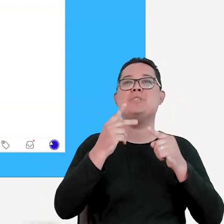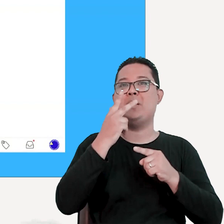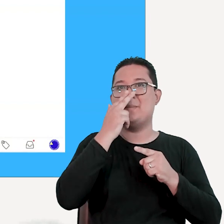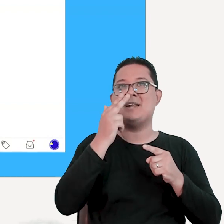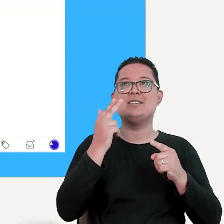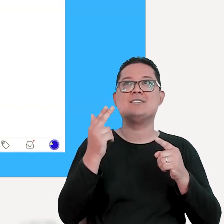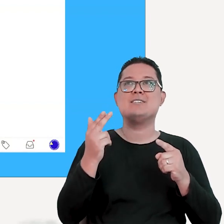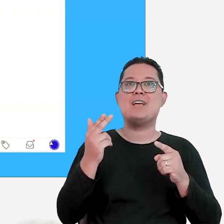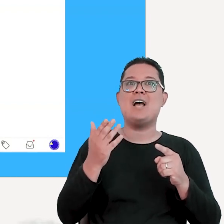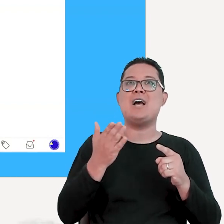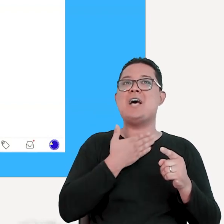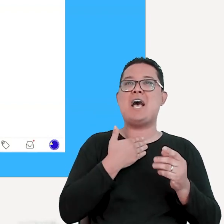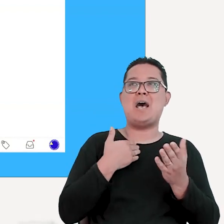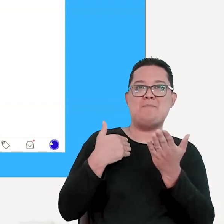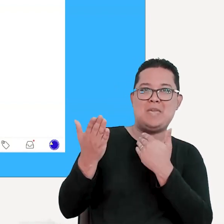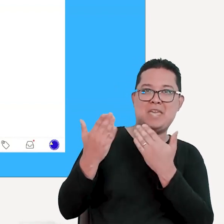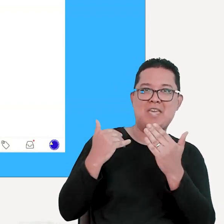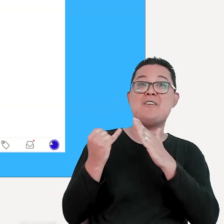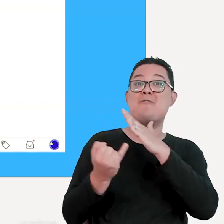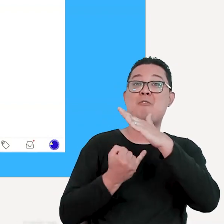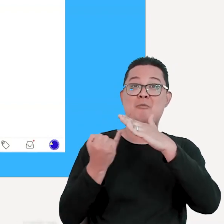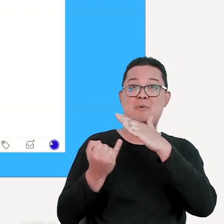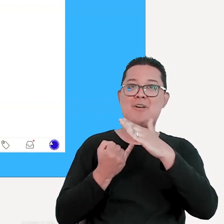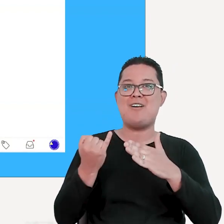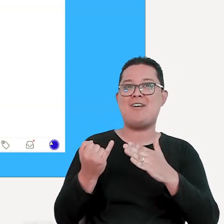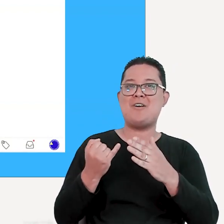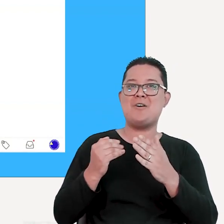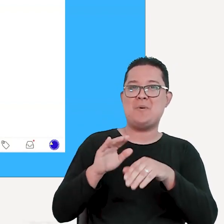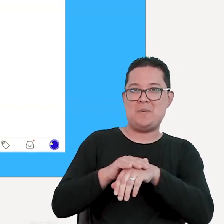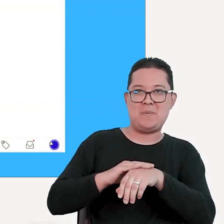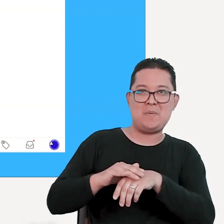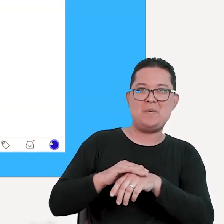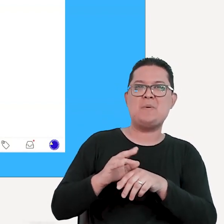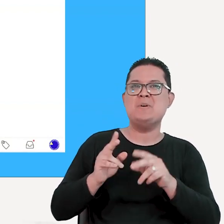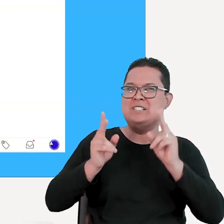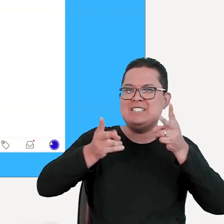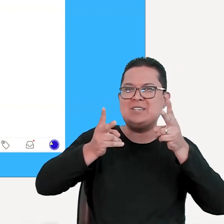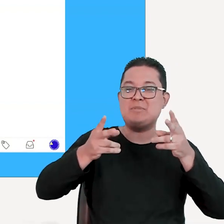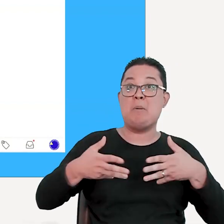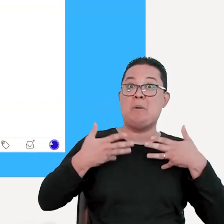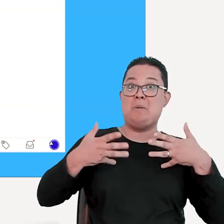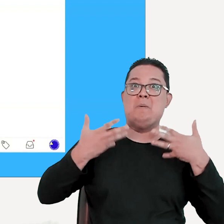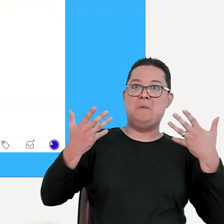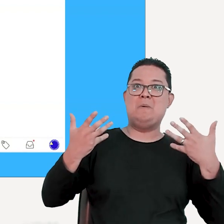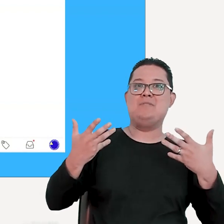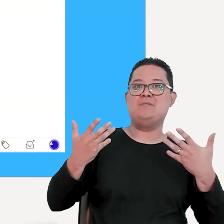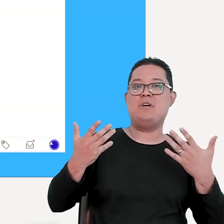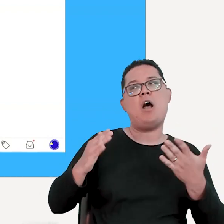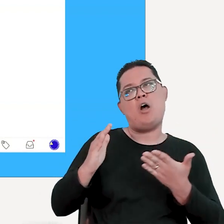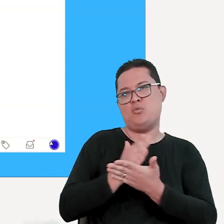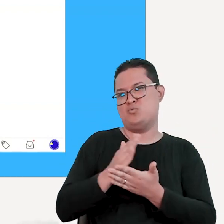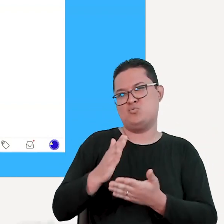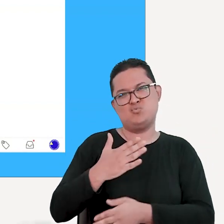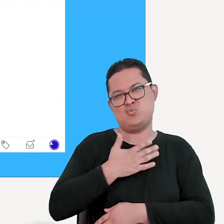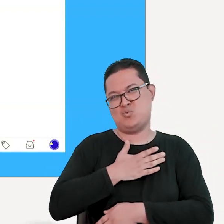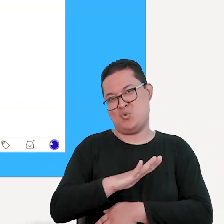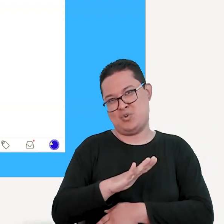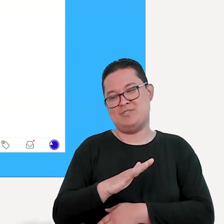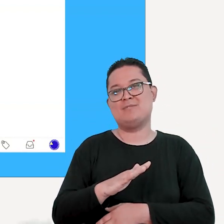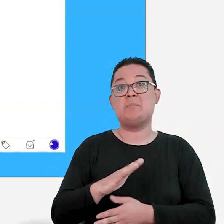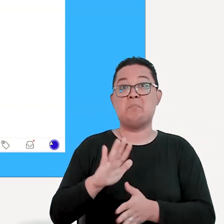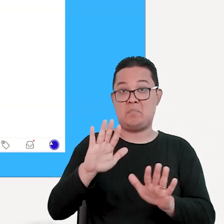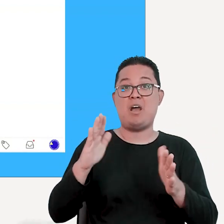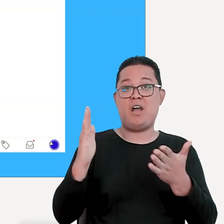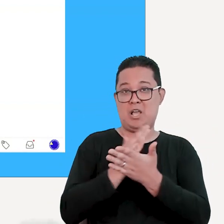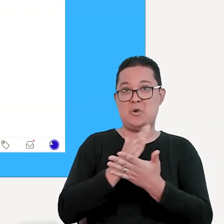empolgada, ela é uma fala sempre entusiasmada, tem esse carisma, tem gente que não curte, tem gente que curte muito,